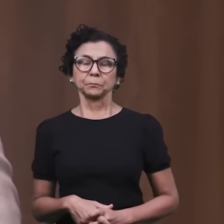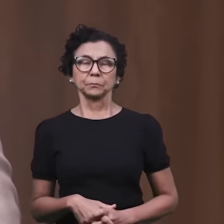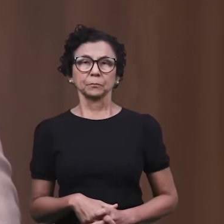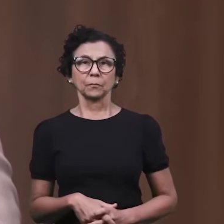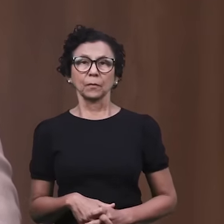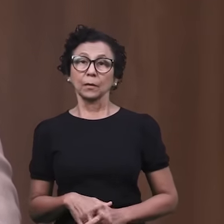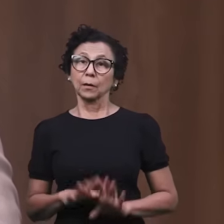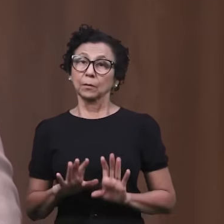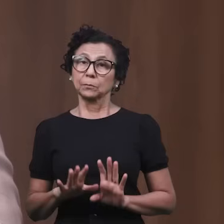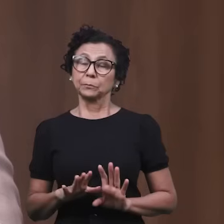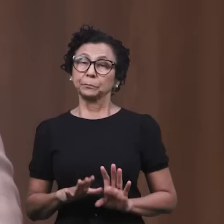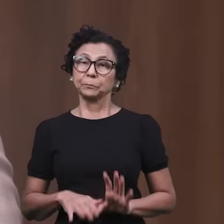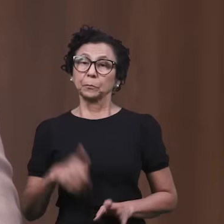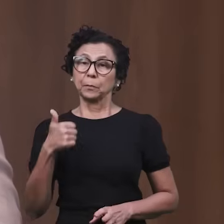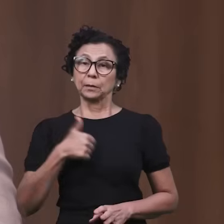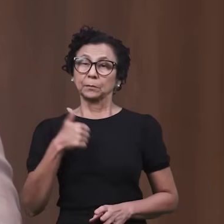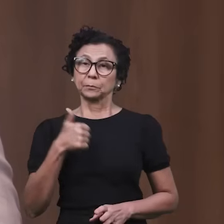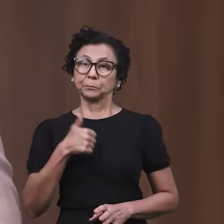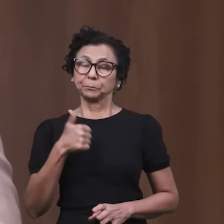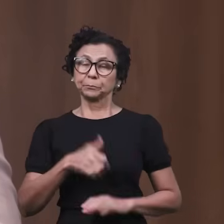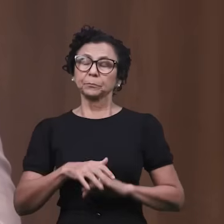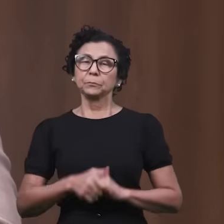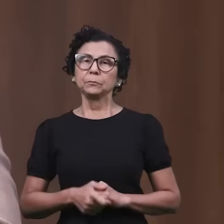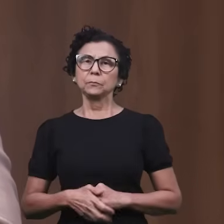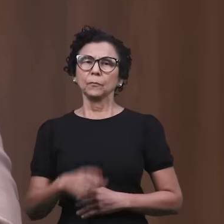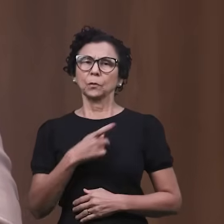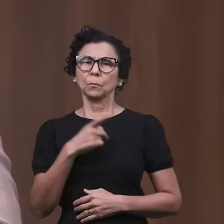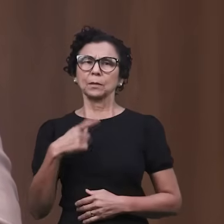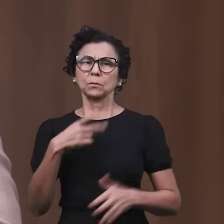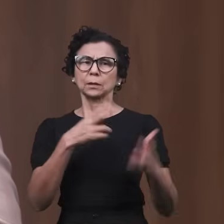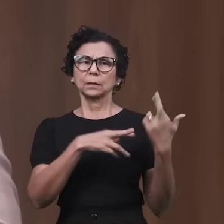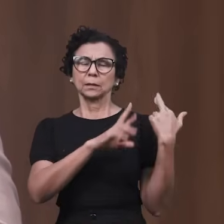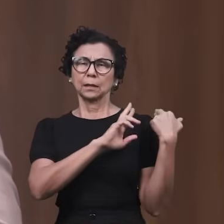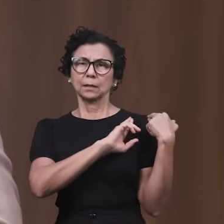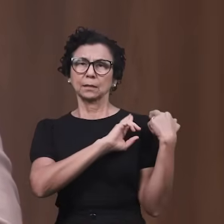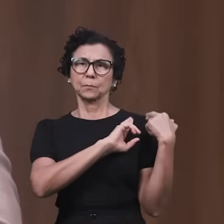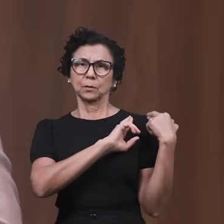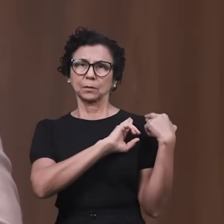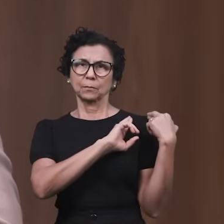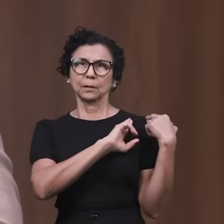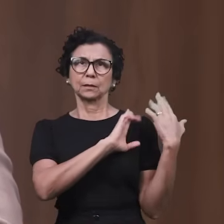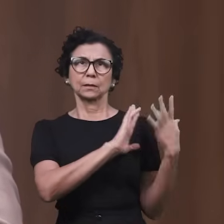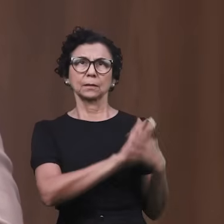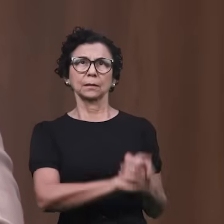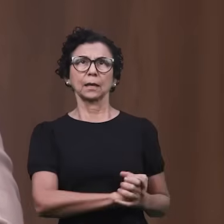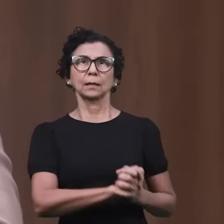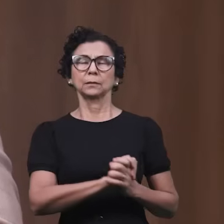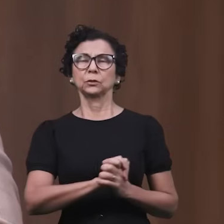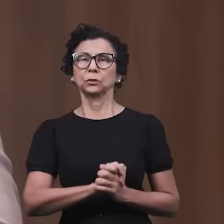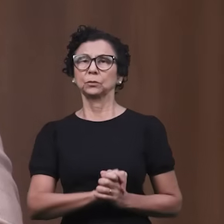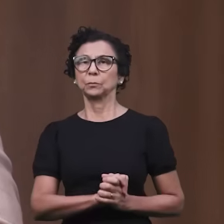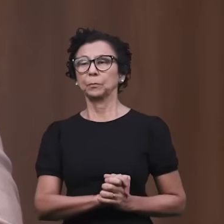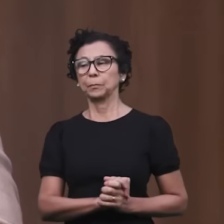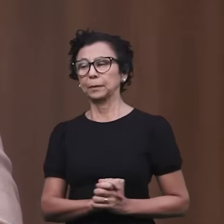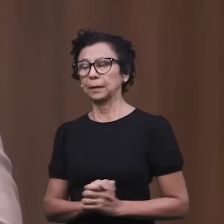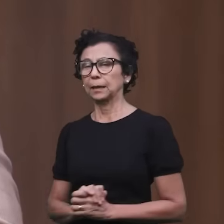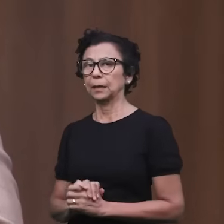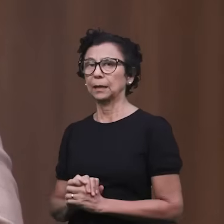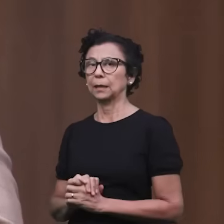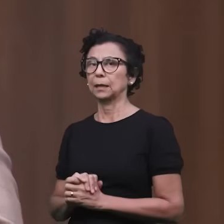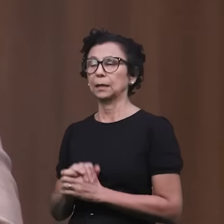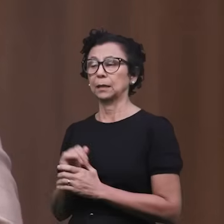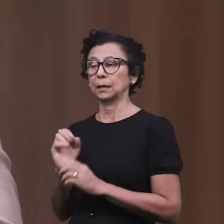é primordial para fazer a igreja viver e entender a dimensão